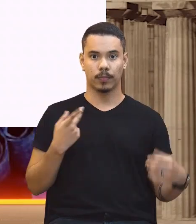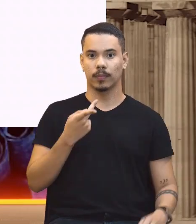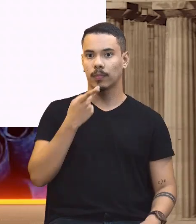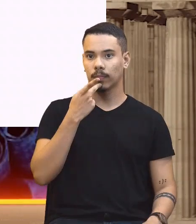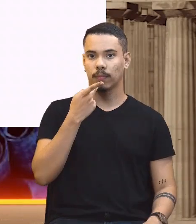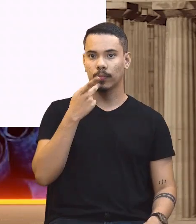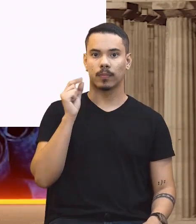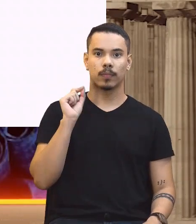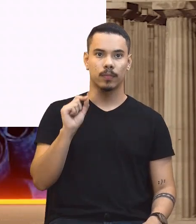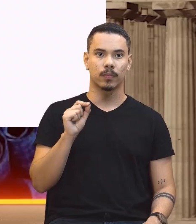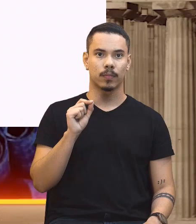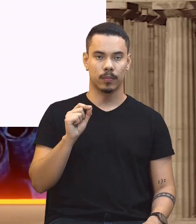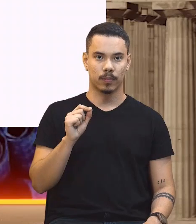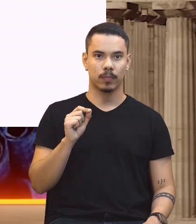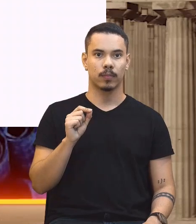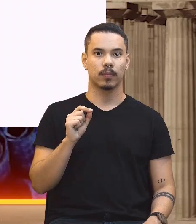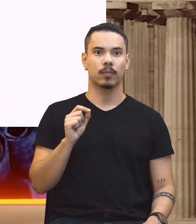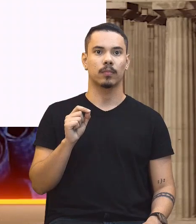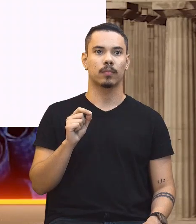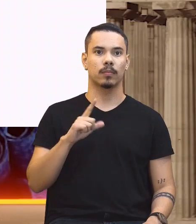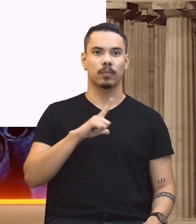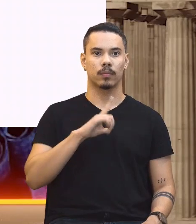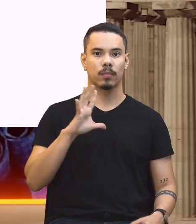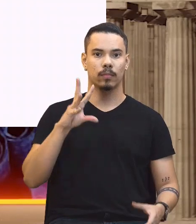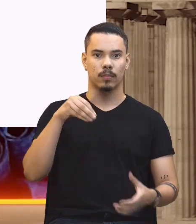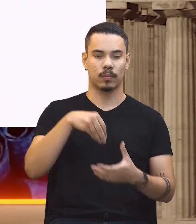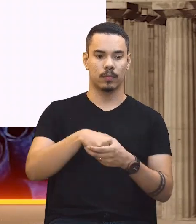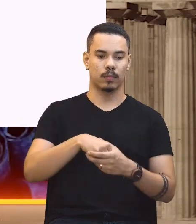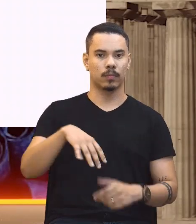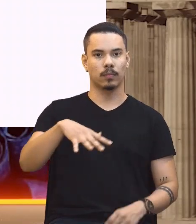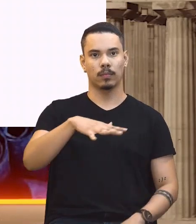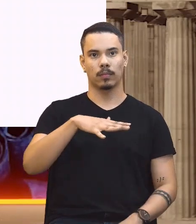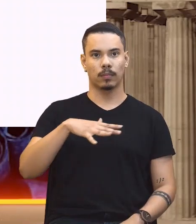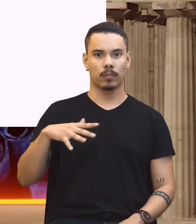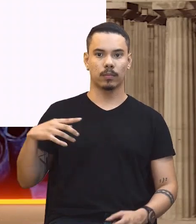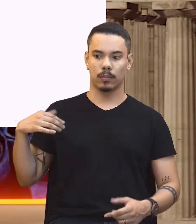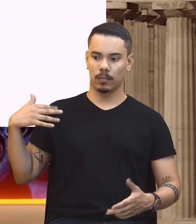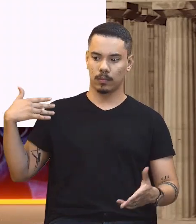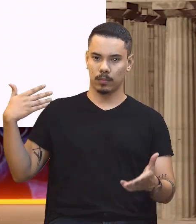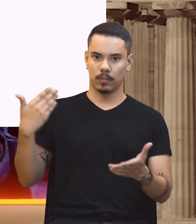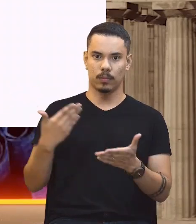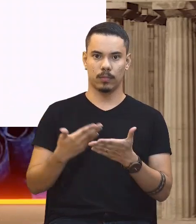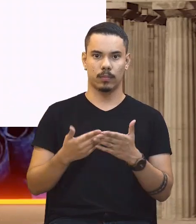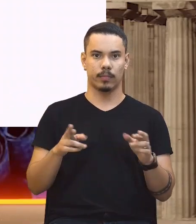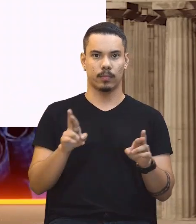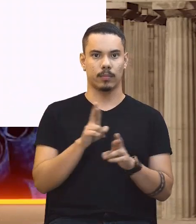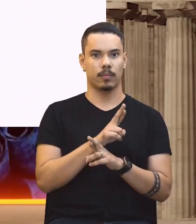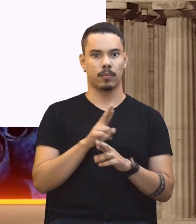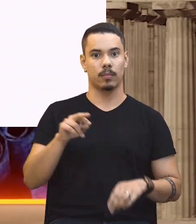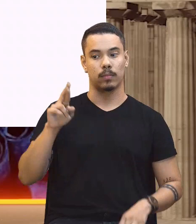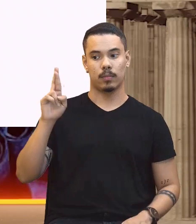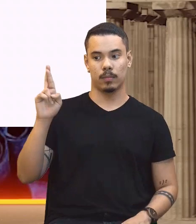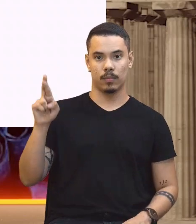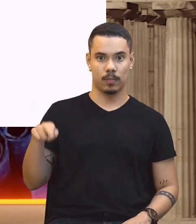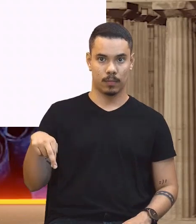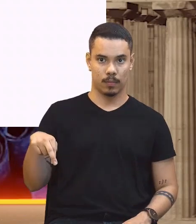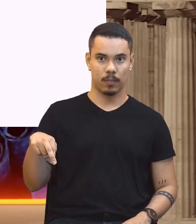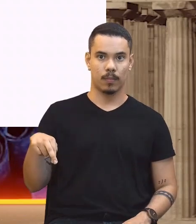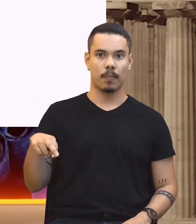quê? Ó, como Platão se situa diante dessa relação entre razão